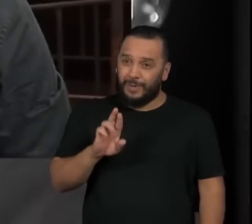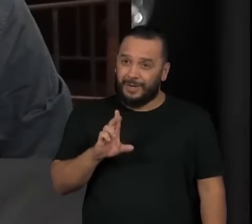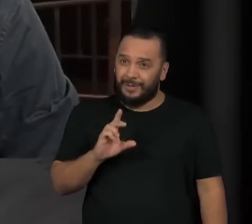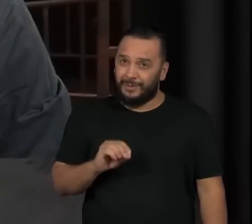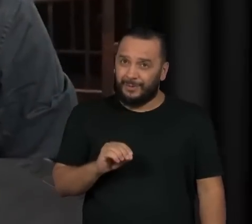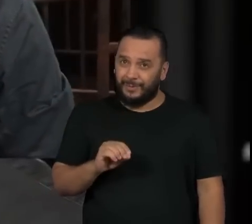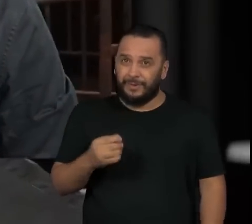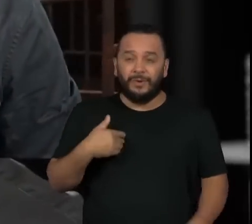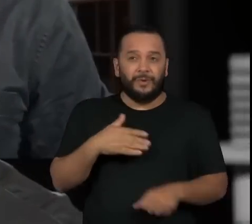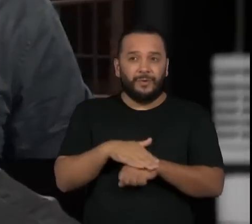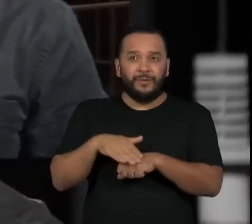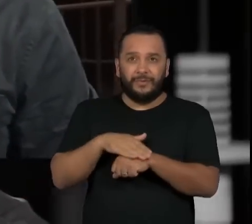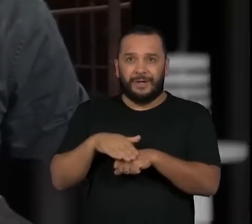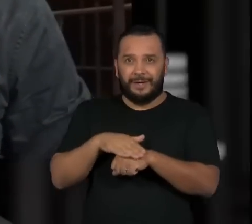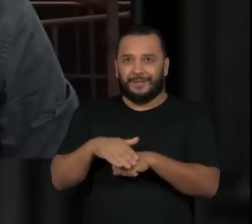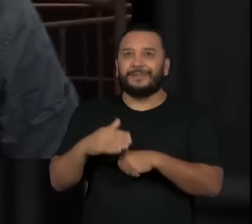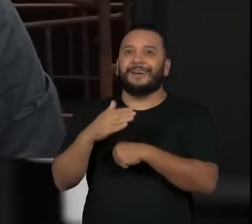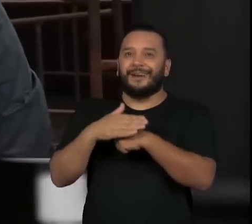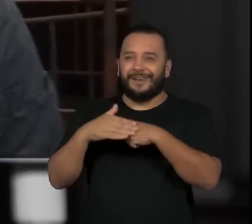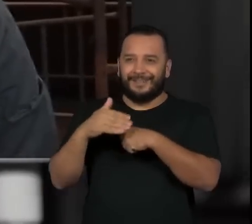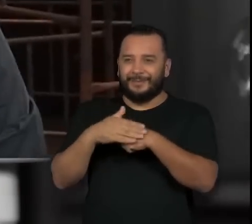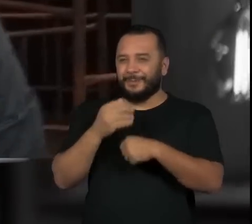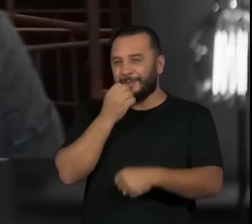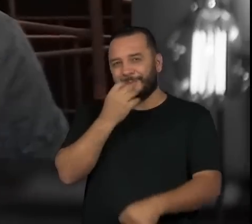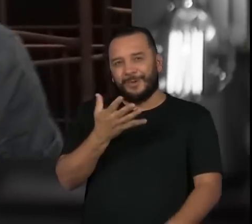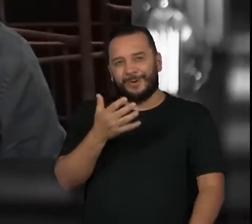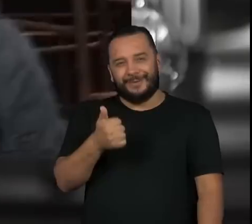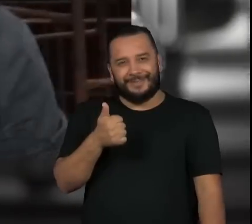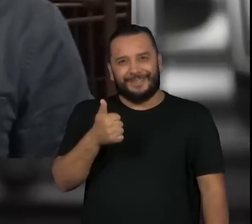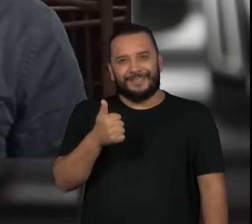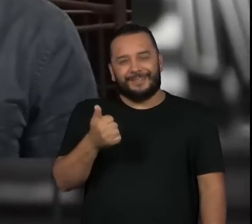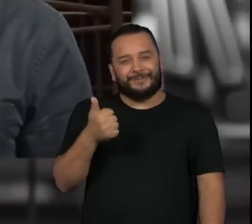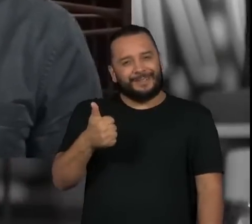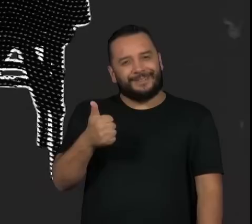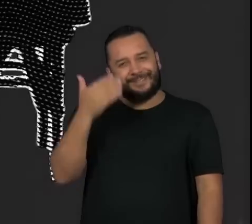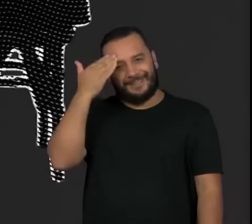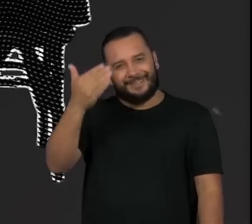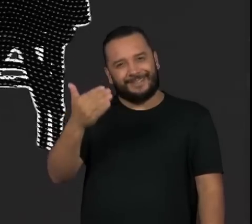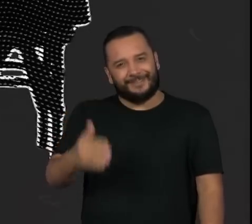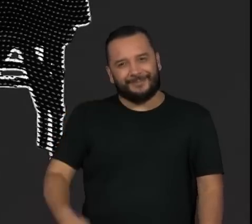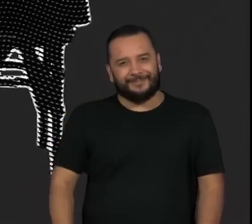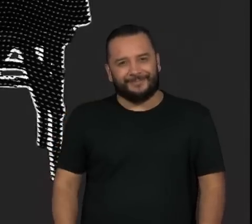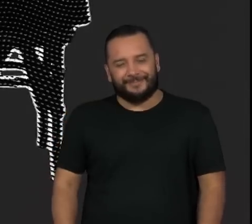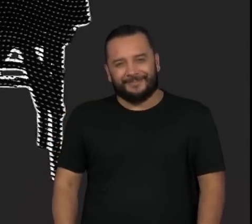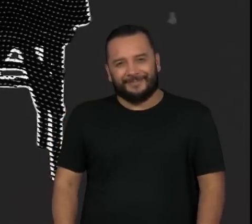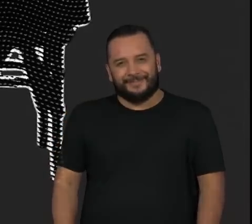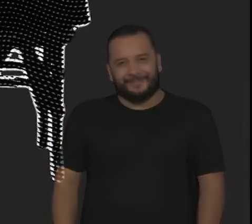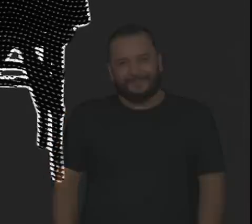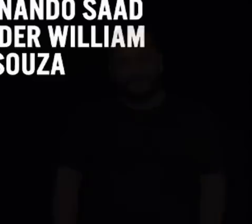Mas a conversa teve muito carinho, teve muita coisa boa também. Valeu.